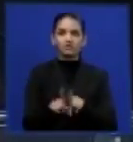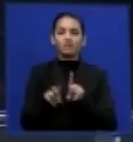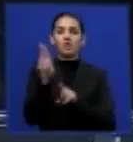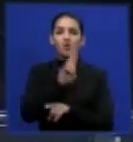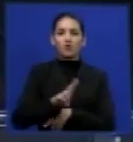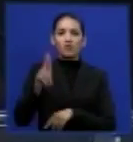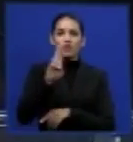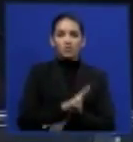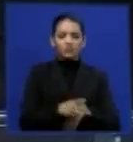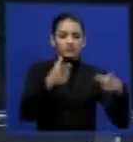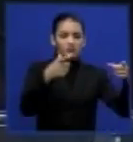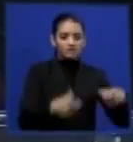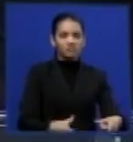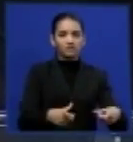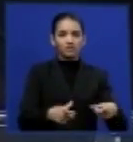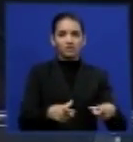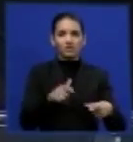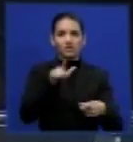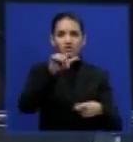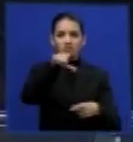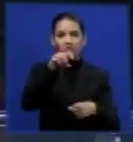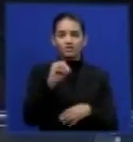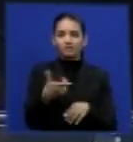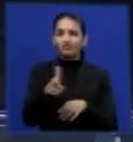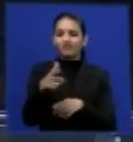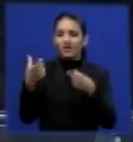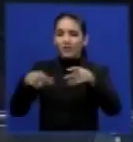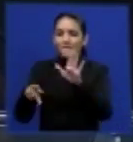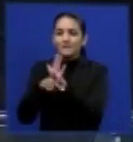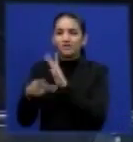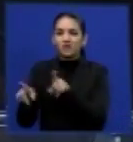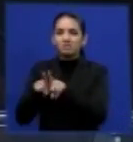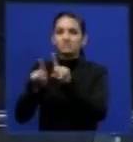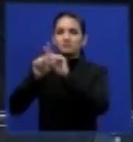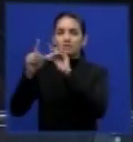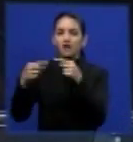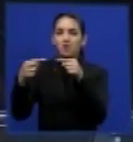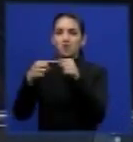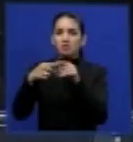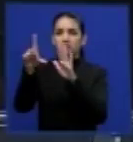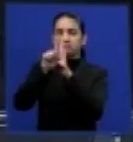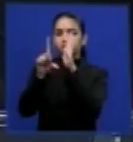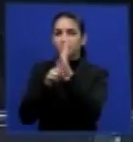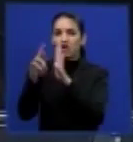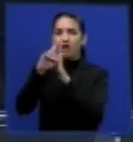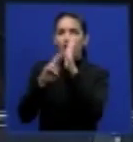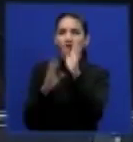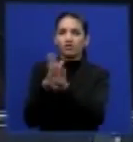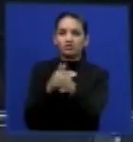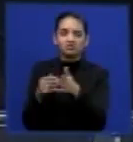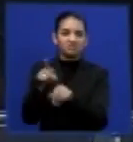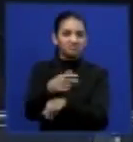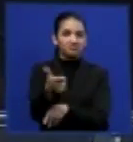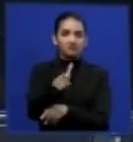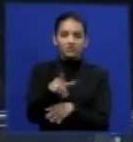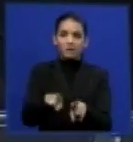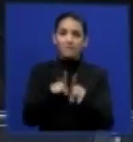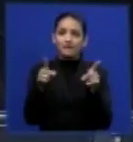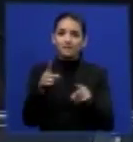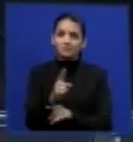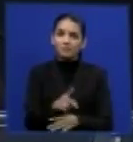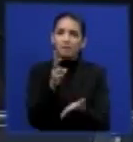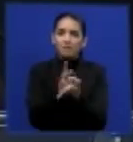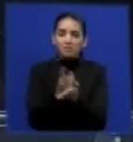quase não existindo aterros sanitários licenciados no país eh e que mesmo aterros controlados na